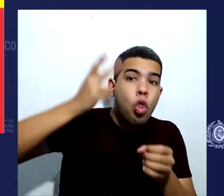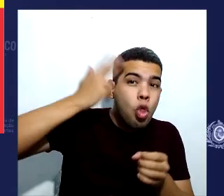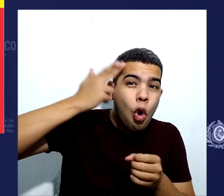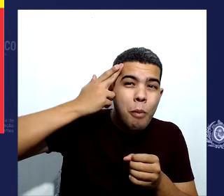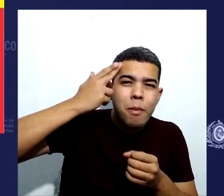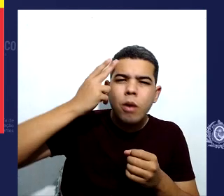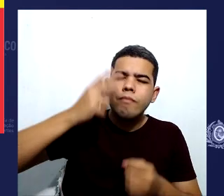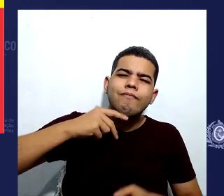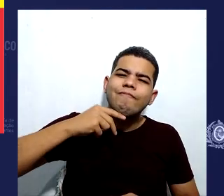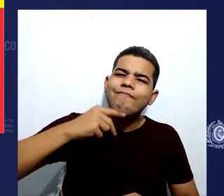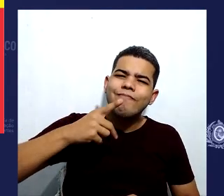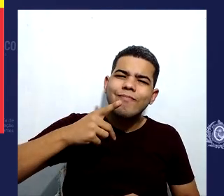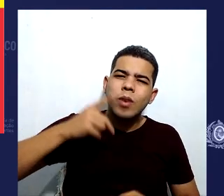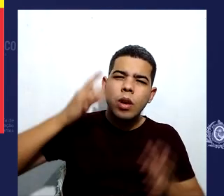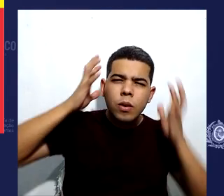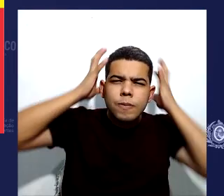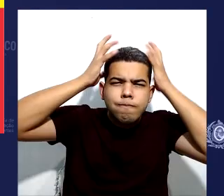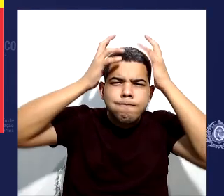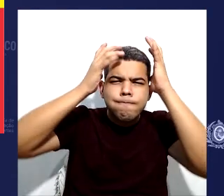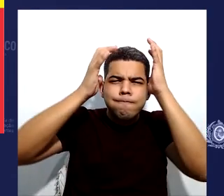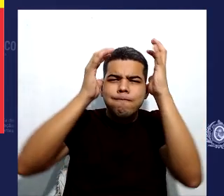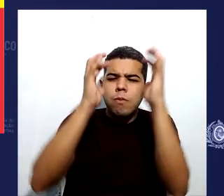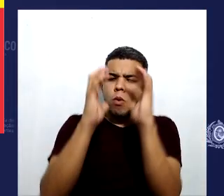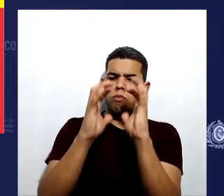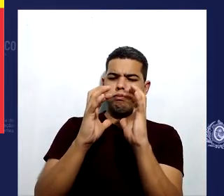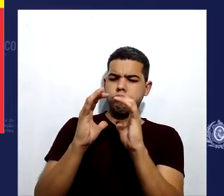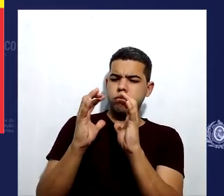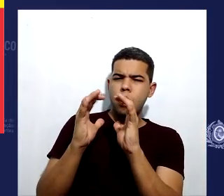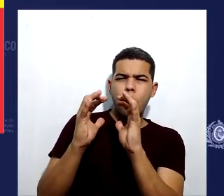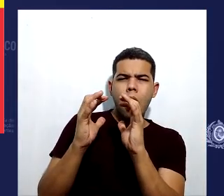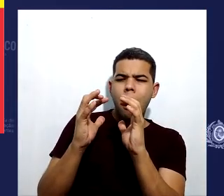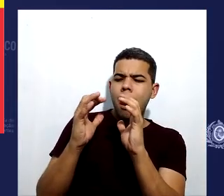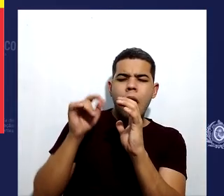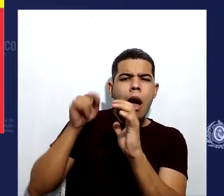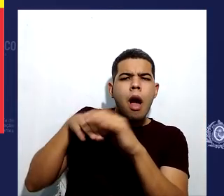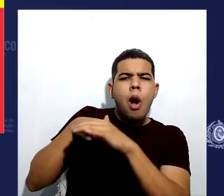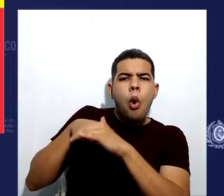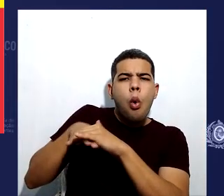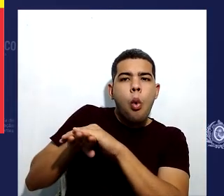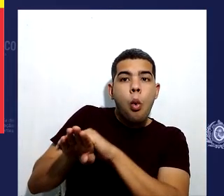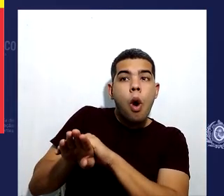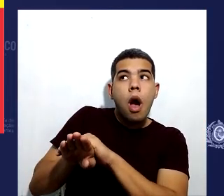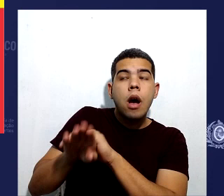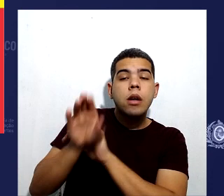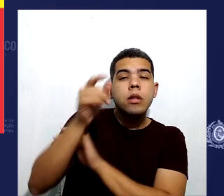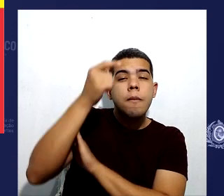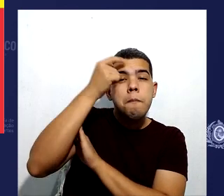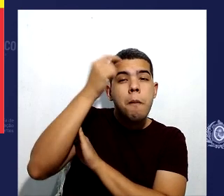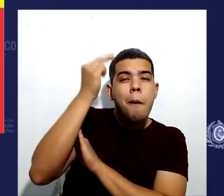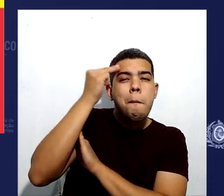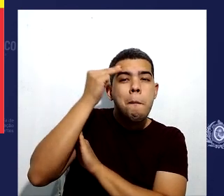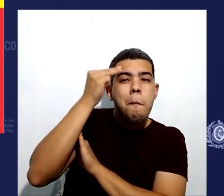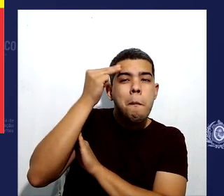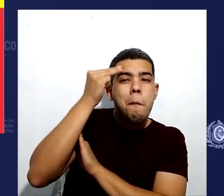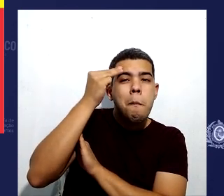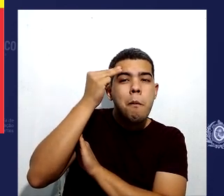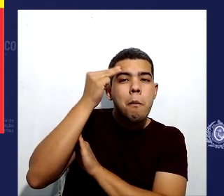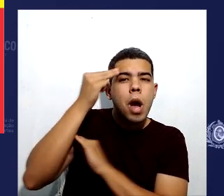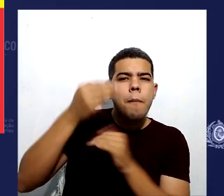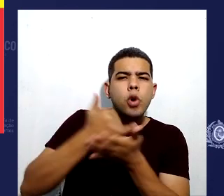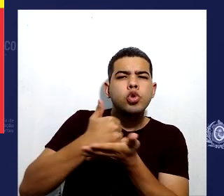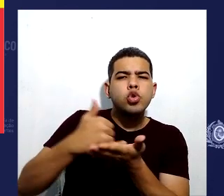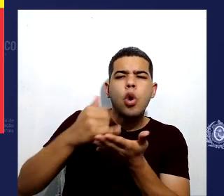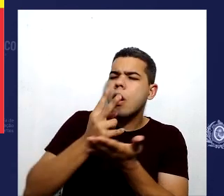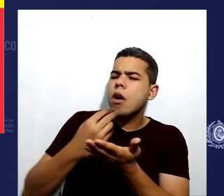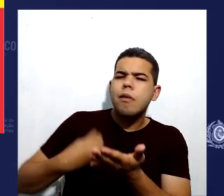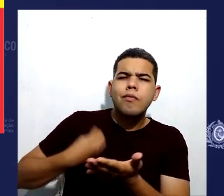vai guardar uma espécie de memória da droga por toda a vida. O que é que isso quer dizer? Quer